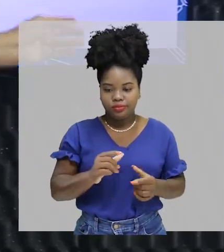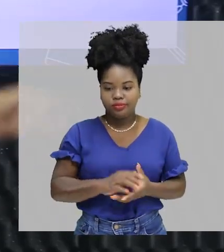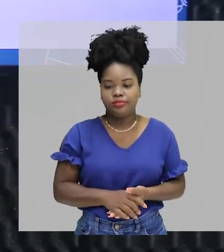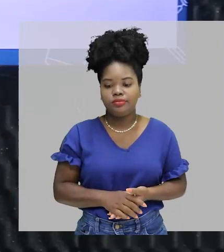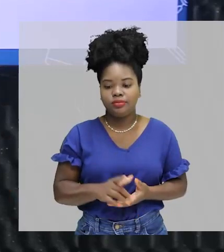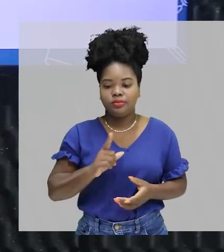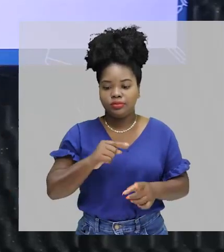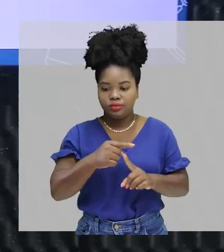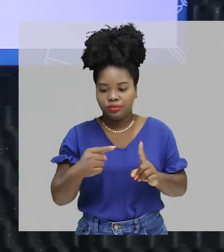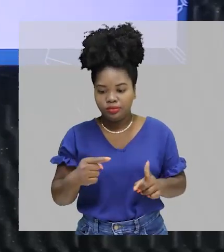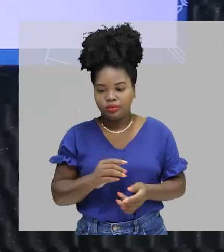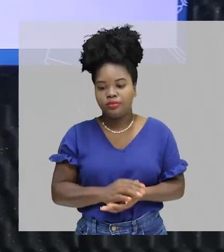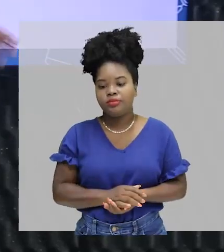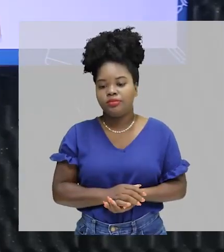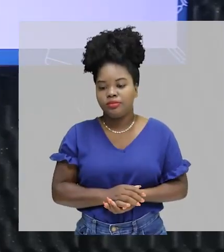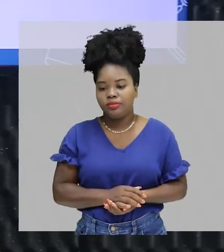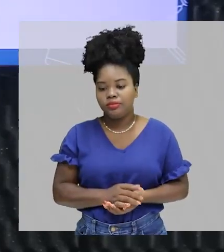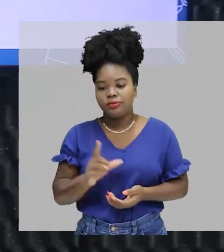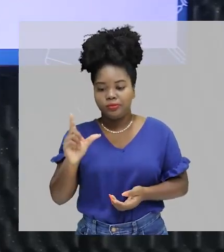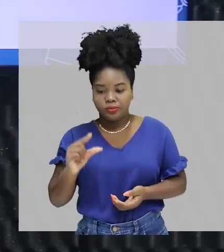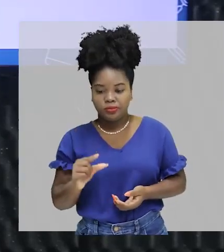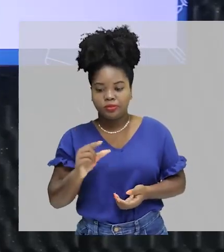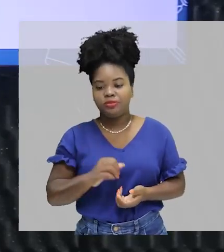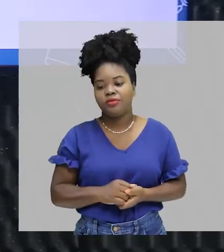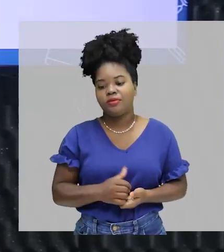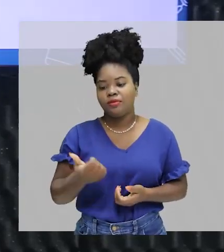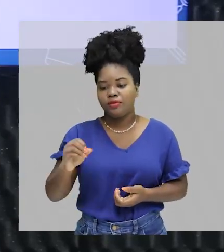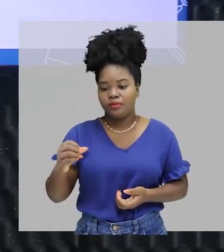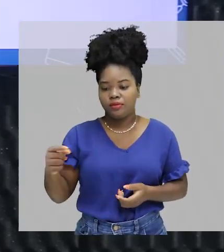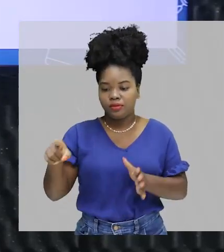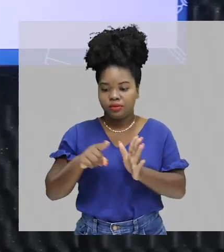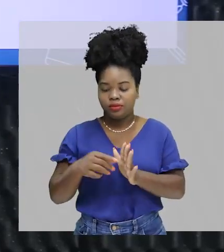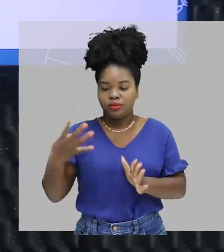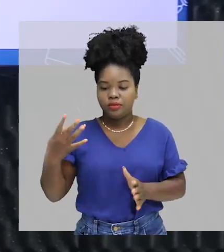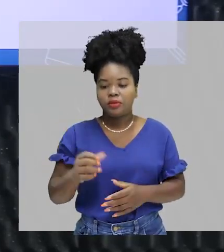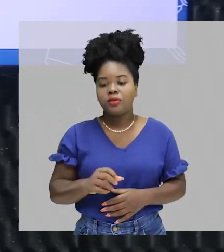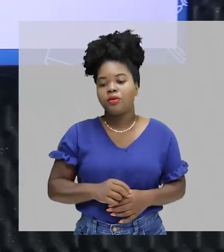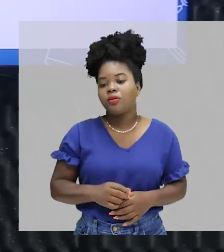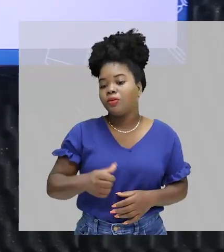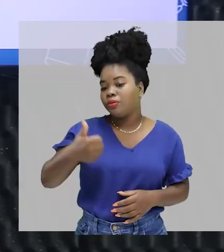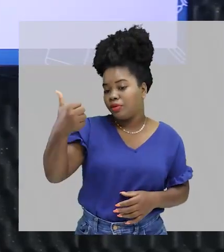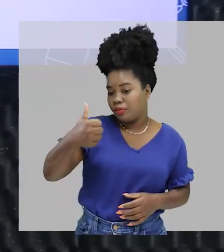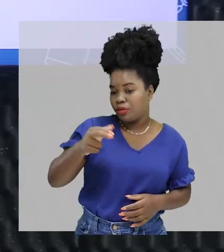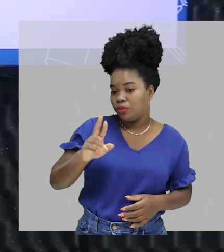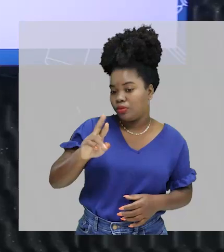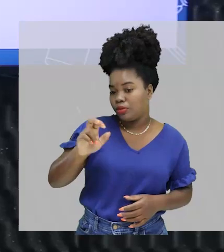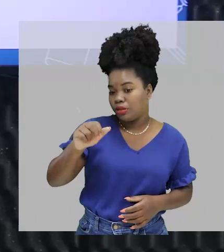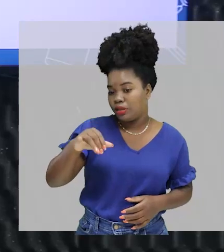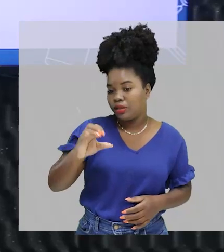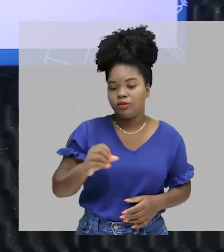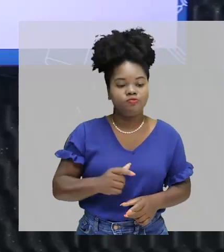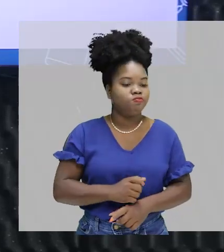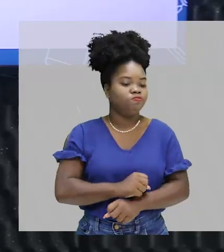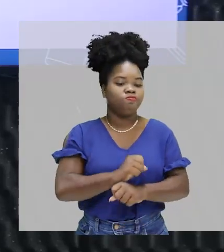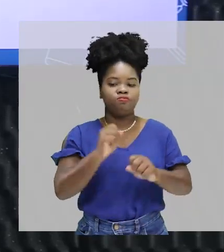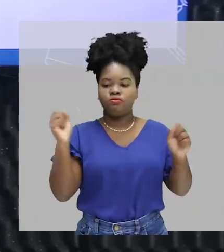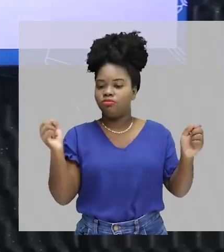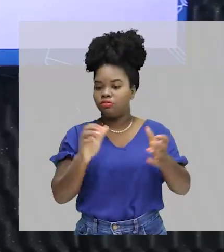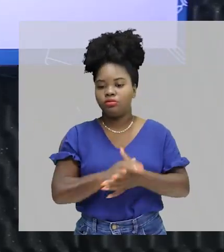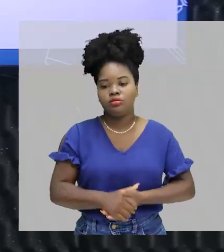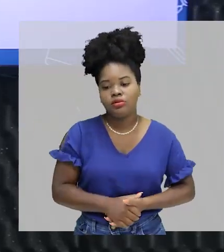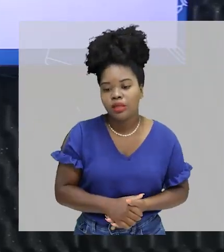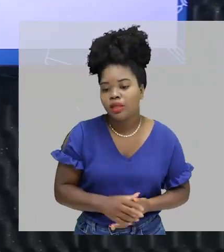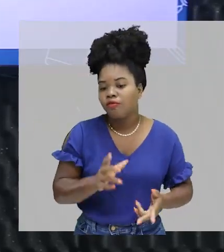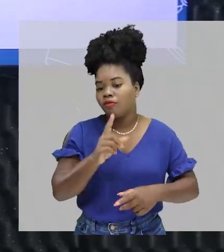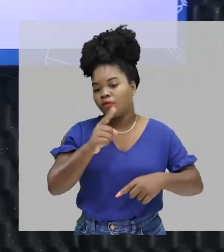tenho uma meia-vida extremamente pequena. O urânio apresenta uma meia-vida extremamente grande. Então, isso vai variar